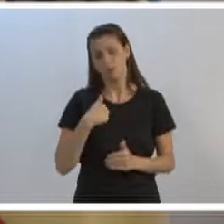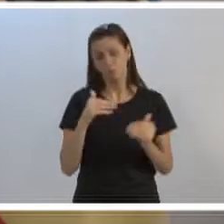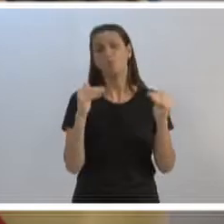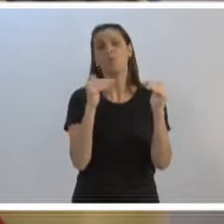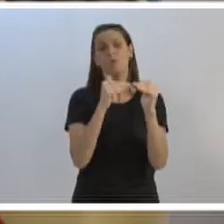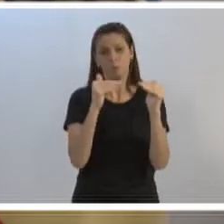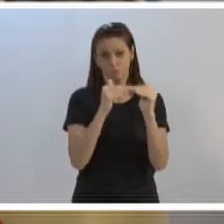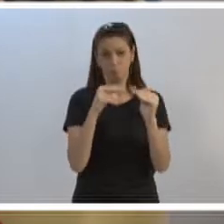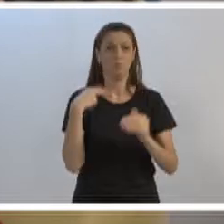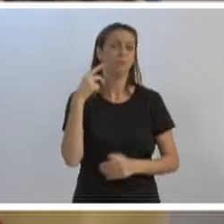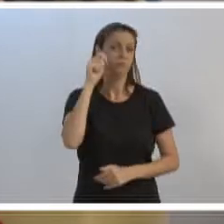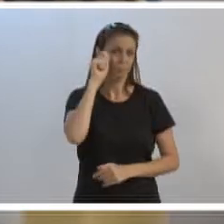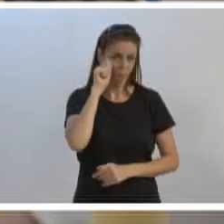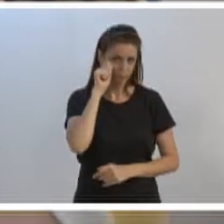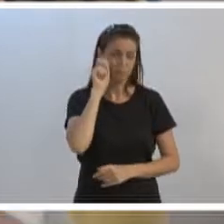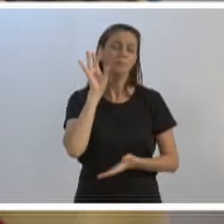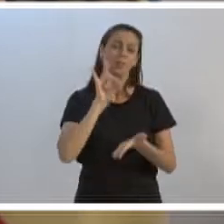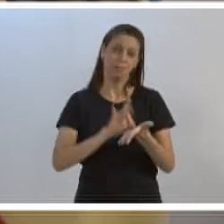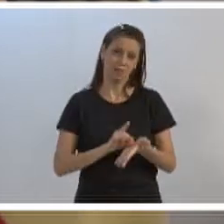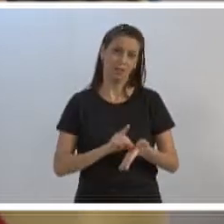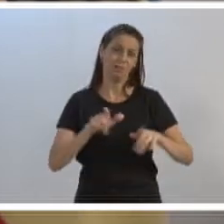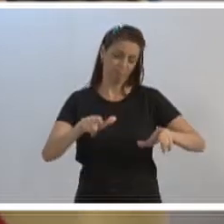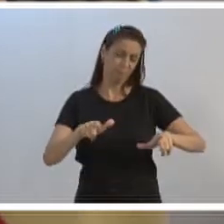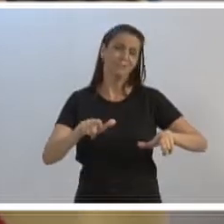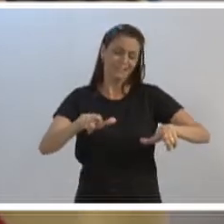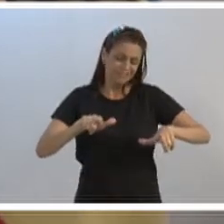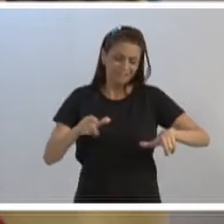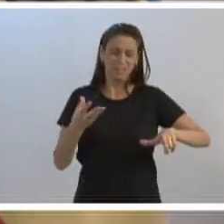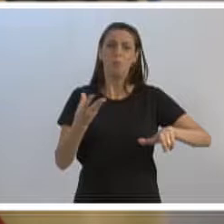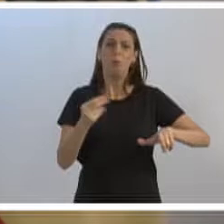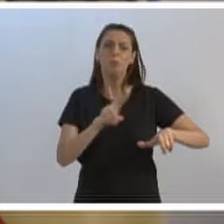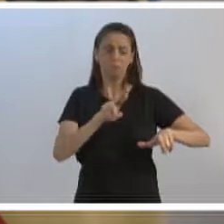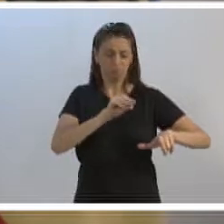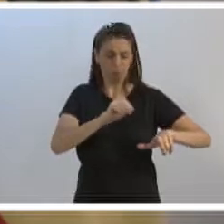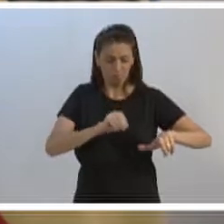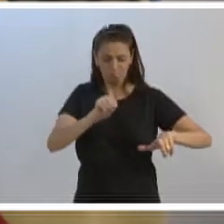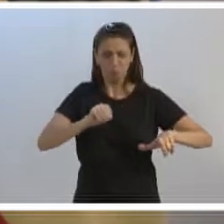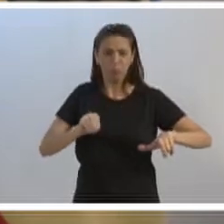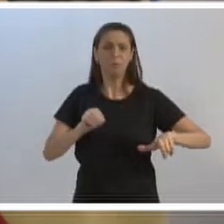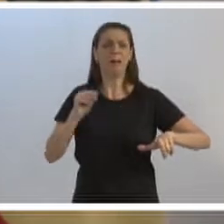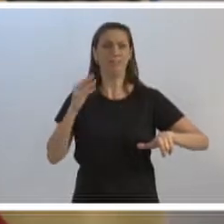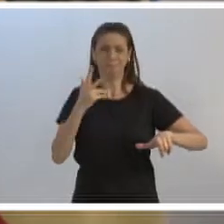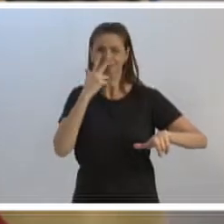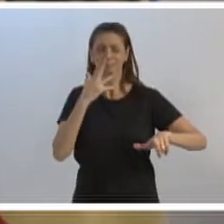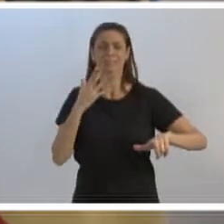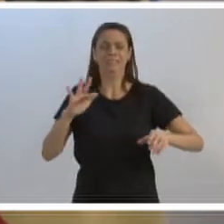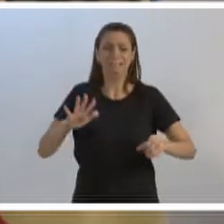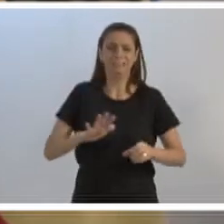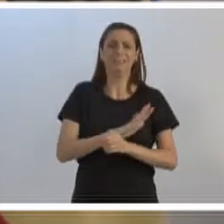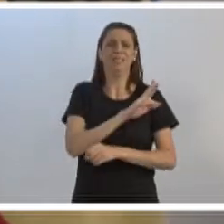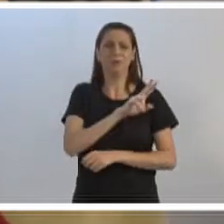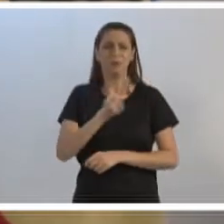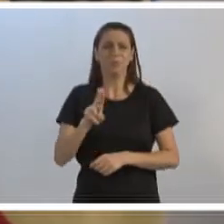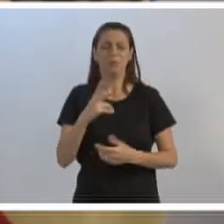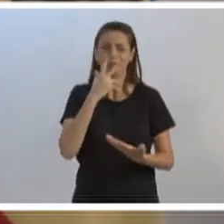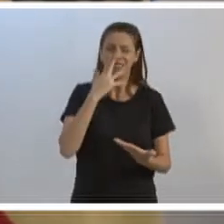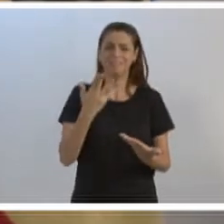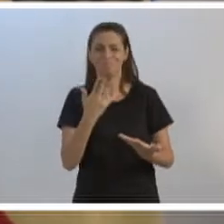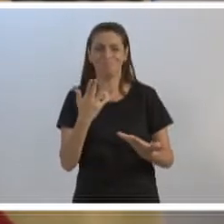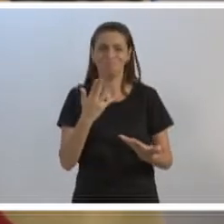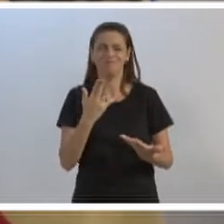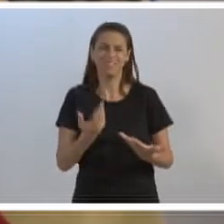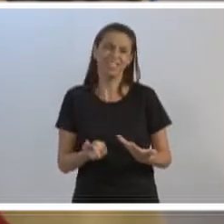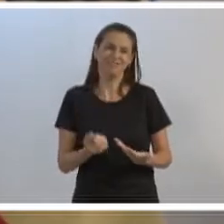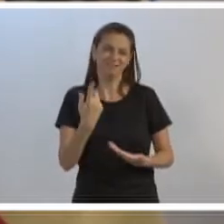vereador Almir quando fala dos problemas, na verdade, daqui do excesso de nomes para achar essa situação, né, inviabiliza um pouco